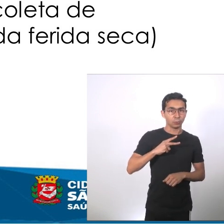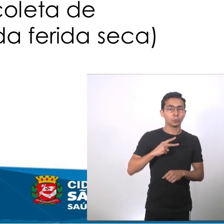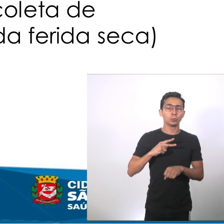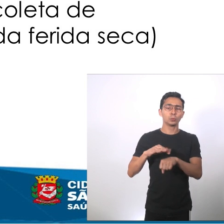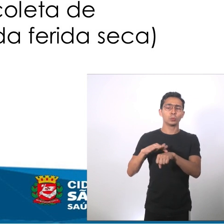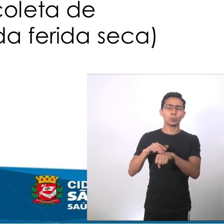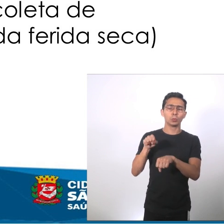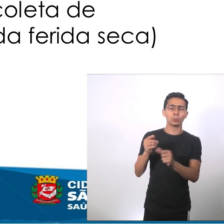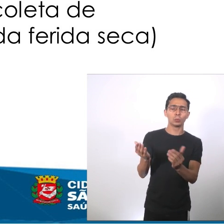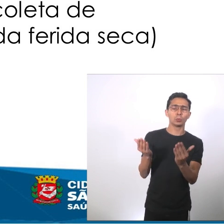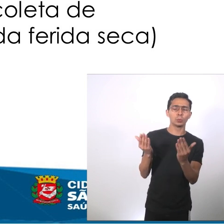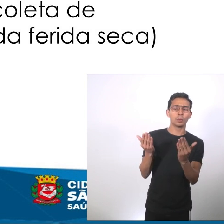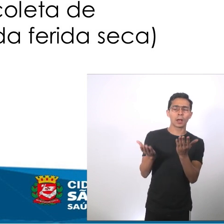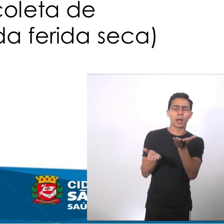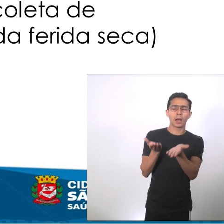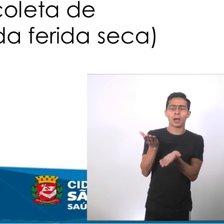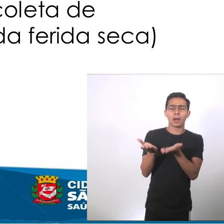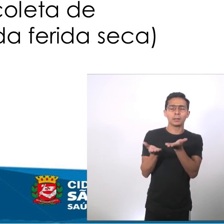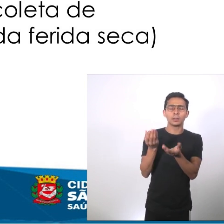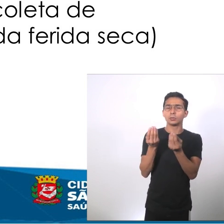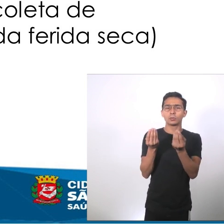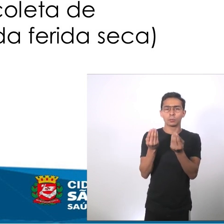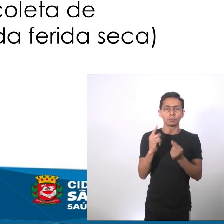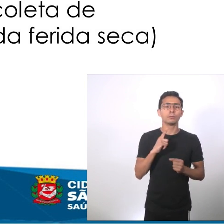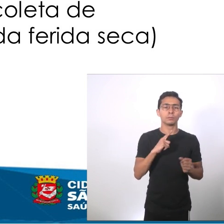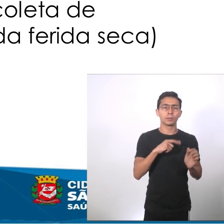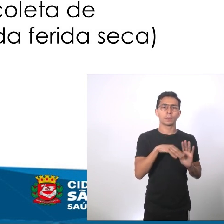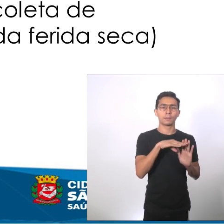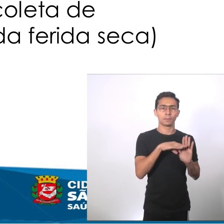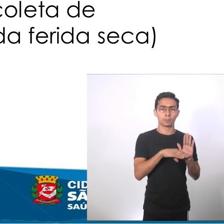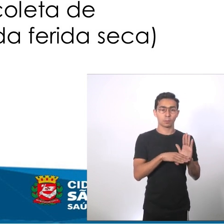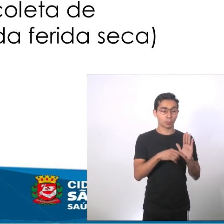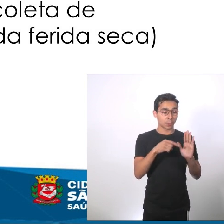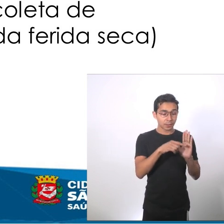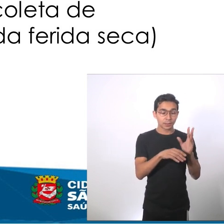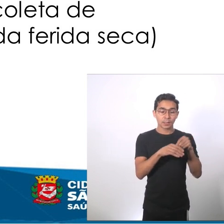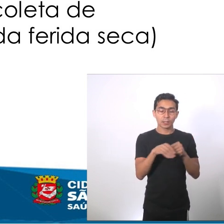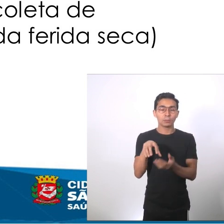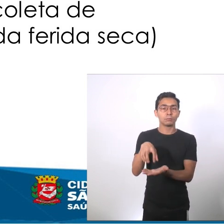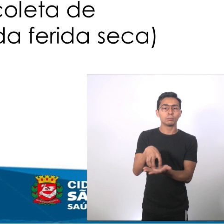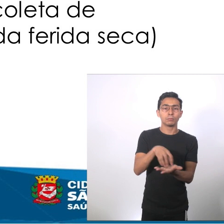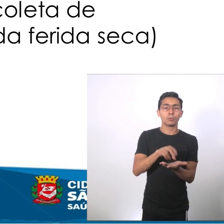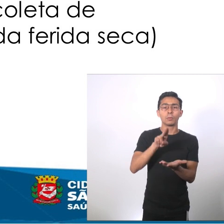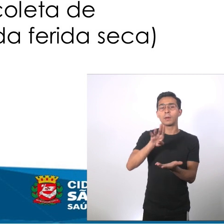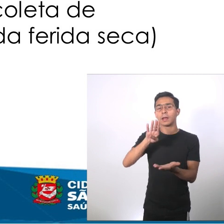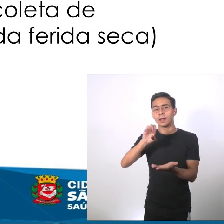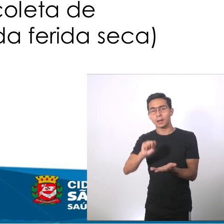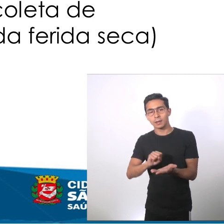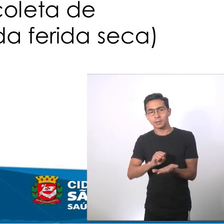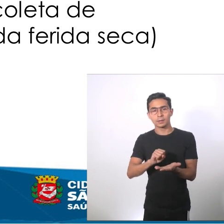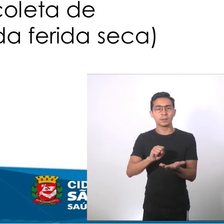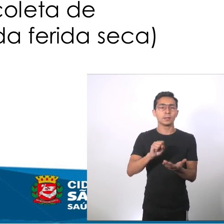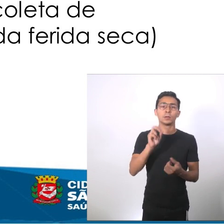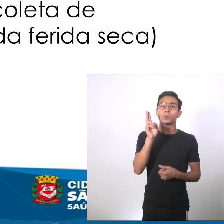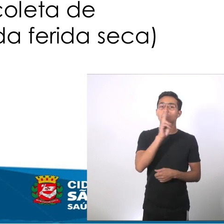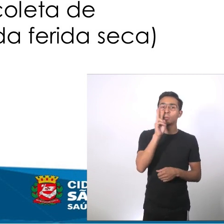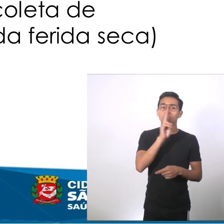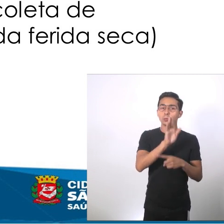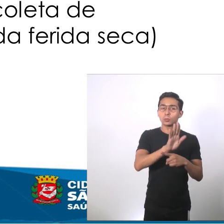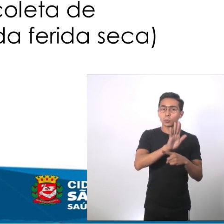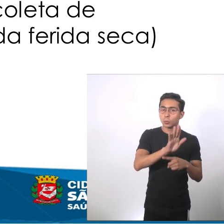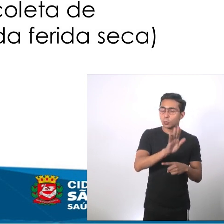estando disponível em toda a rede municipal de saúde, comunidades básicas, pronto-socorros e pronto-atendimentos. A rede